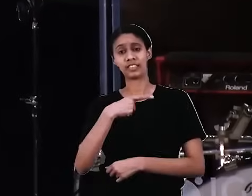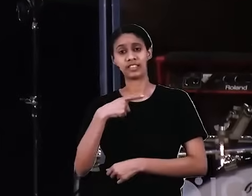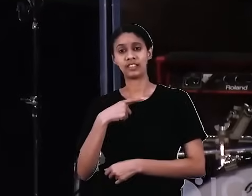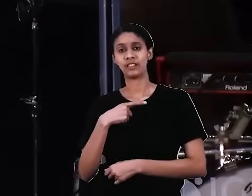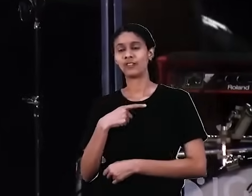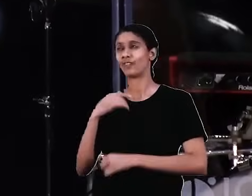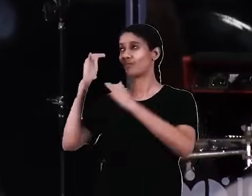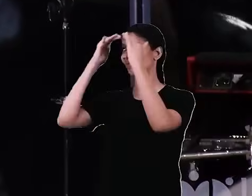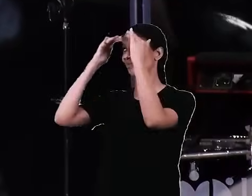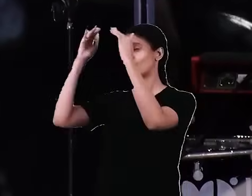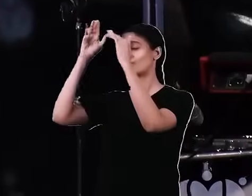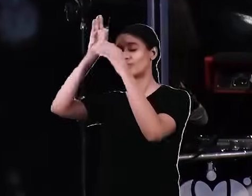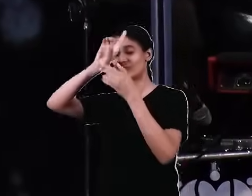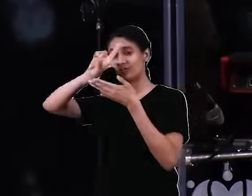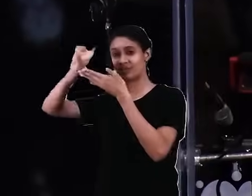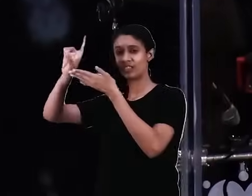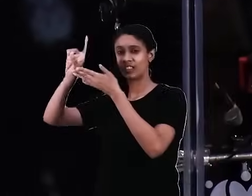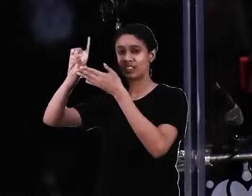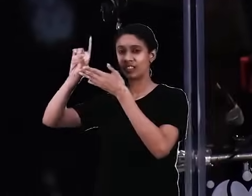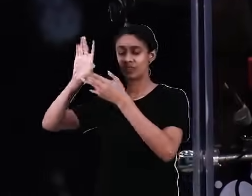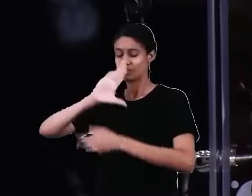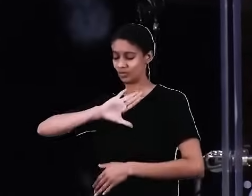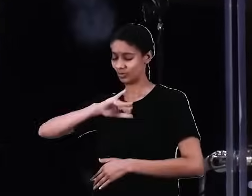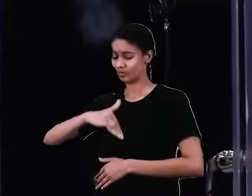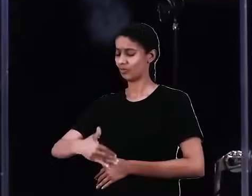submissão, ousadia, coragem,